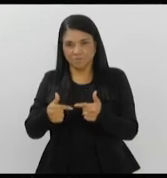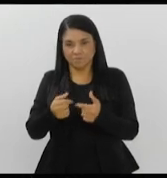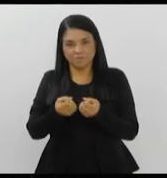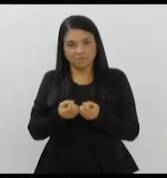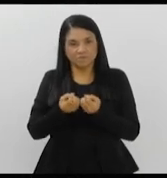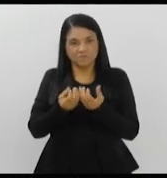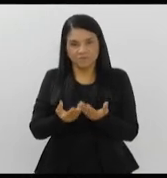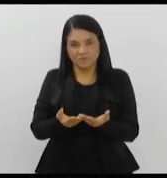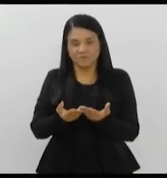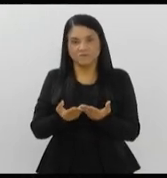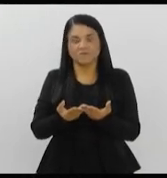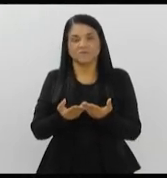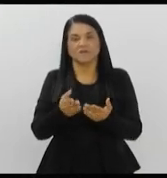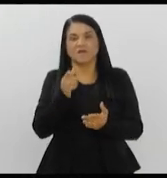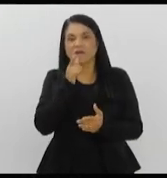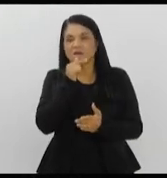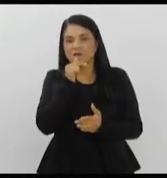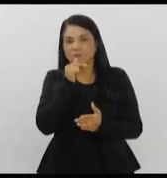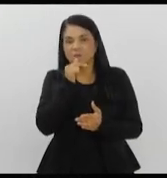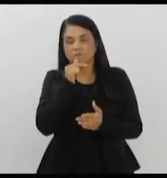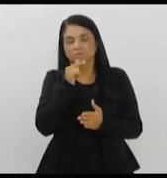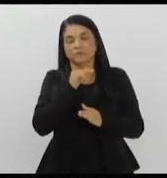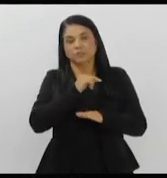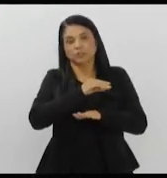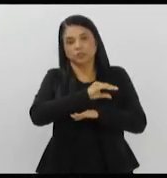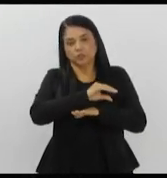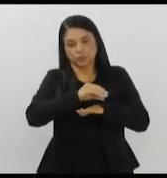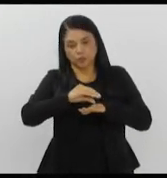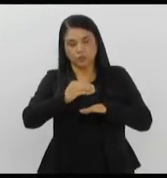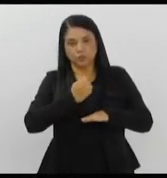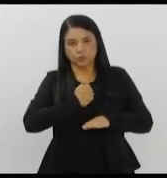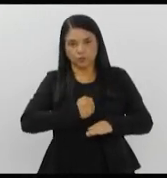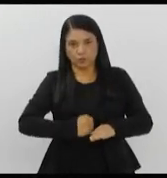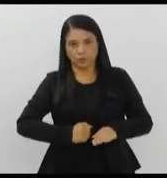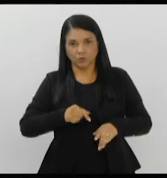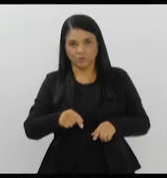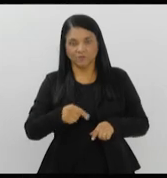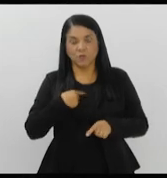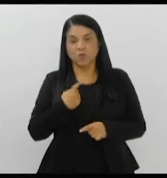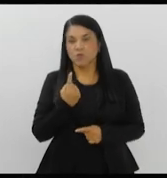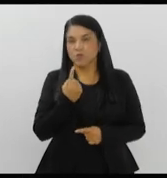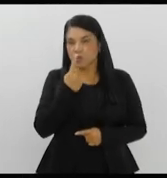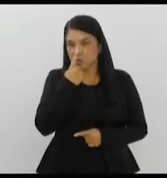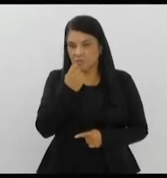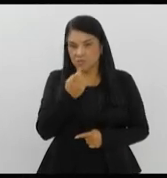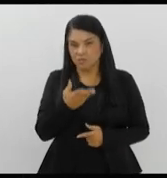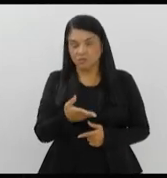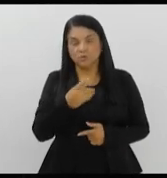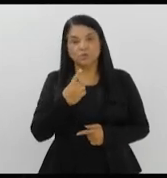concessão de água e esgoto, mas, em especial, duas denúncias nos chamaram a atenção, senhora presidente.